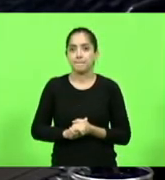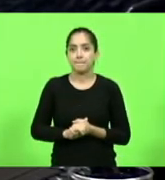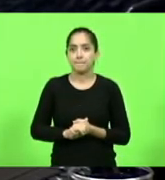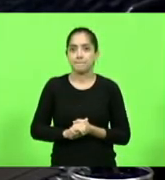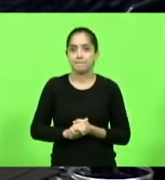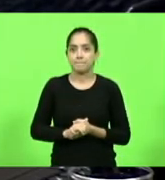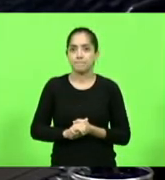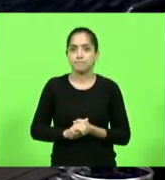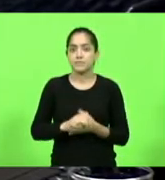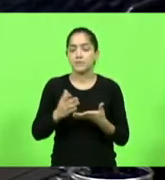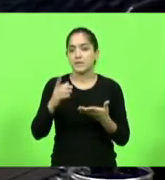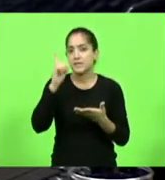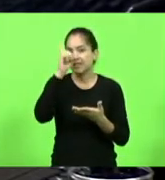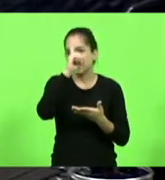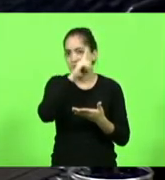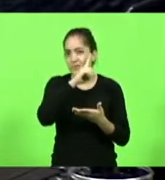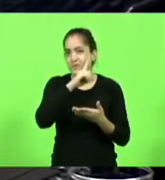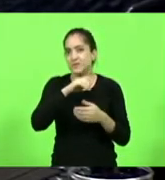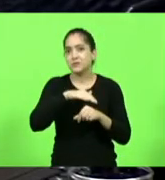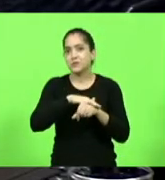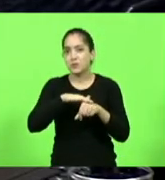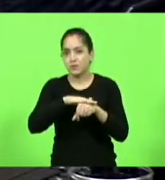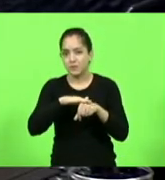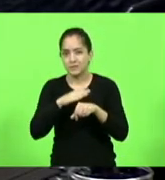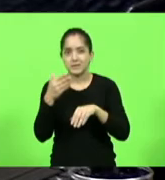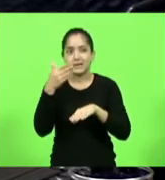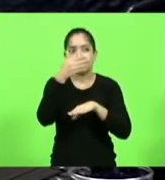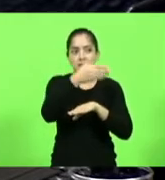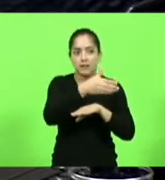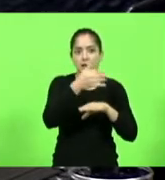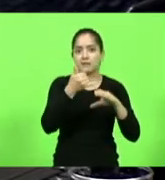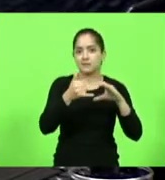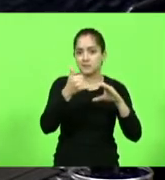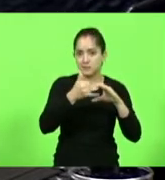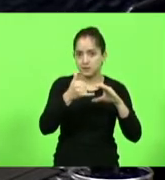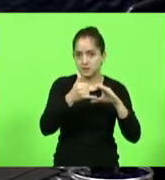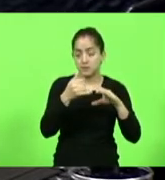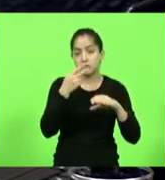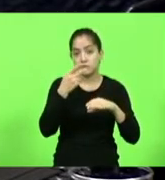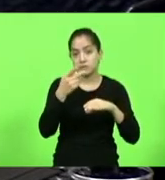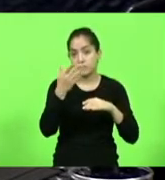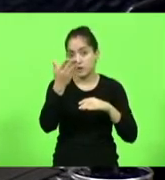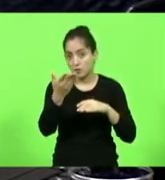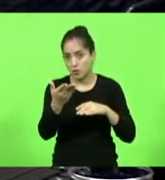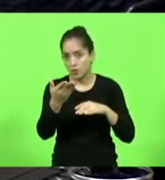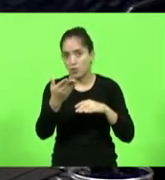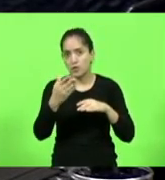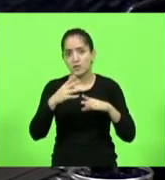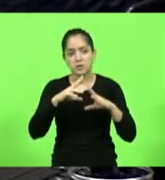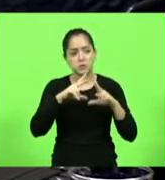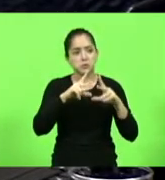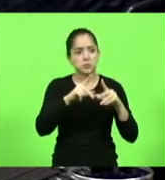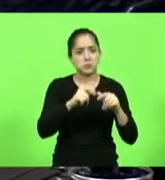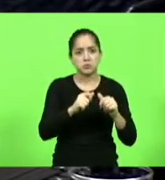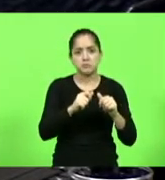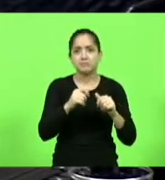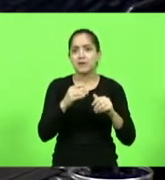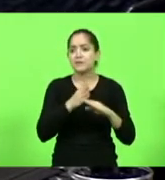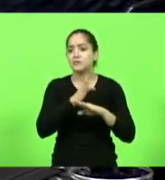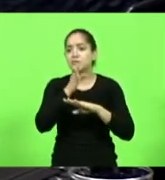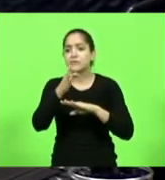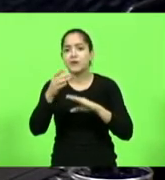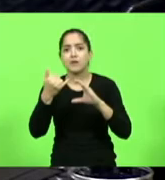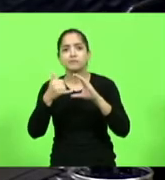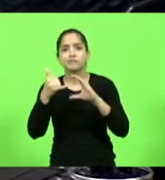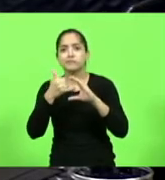é difícil conversar na Celesc. Primeiro, você falou, tudo funciona, menos a Celesc, tudo em home